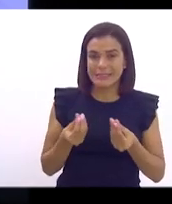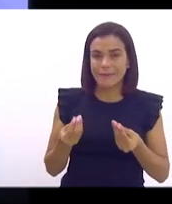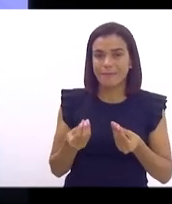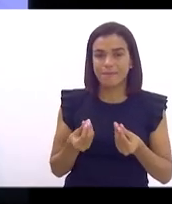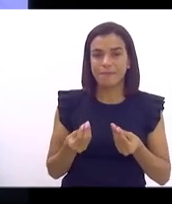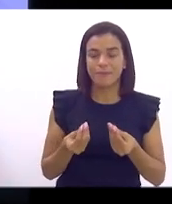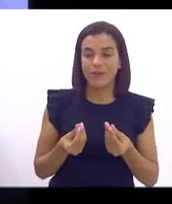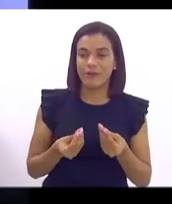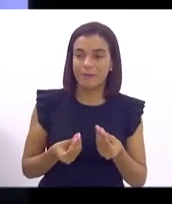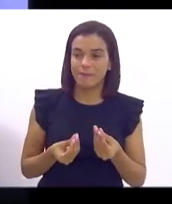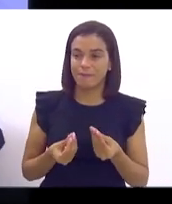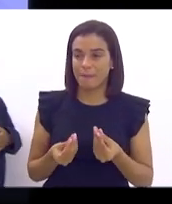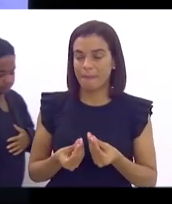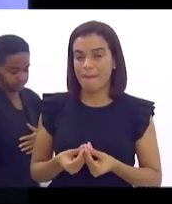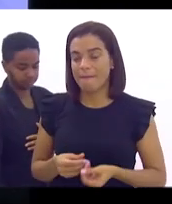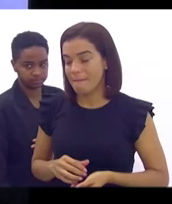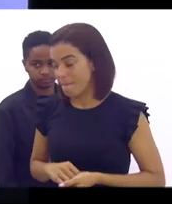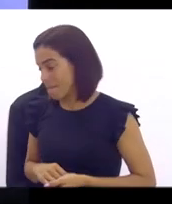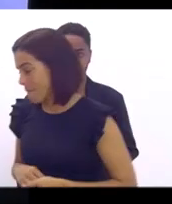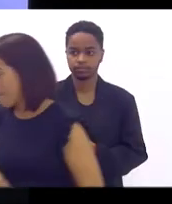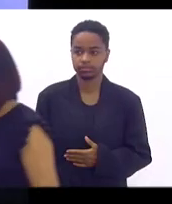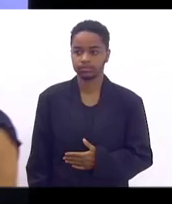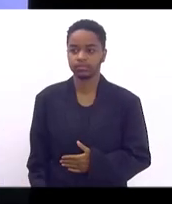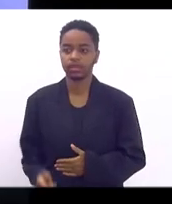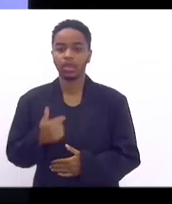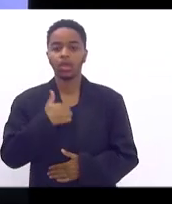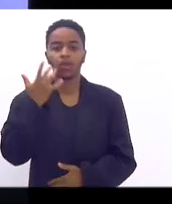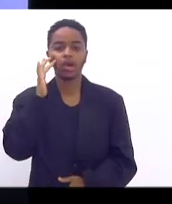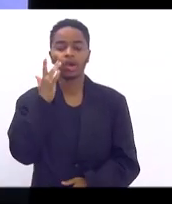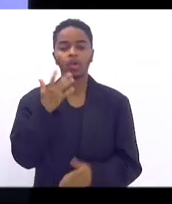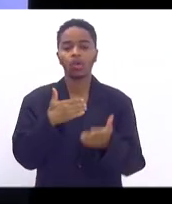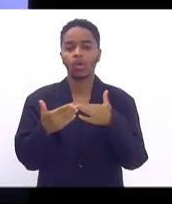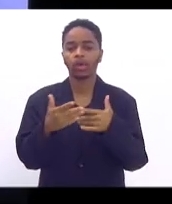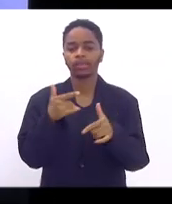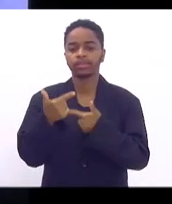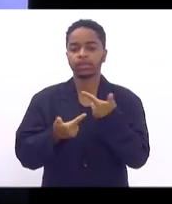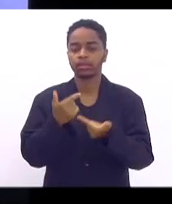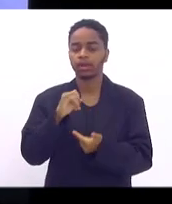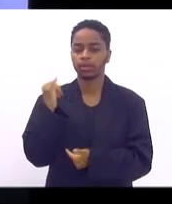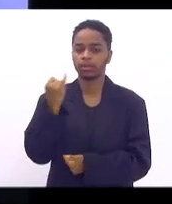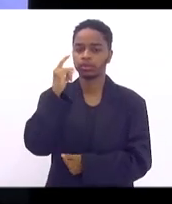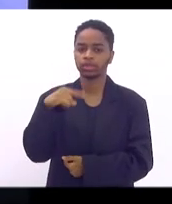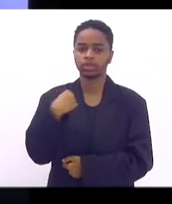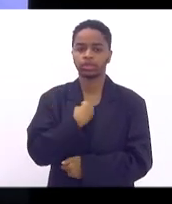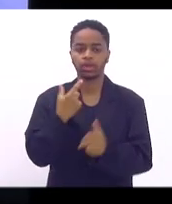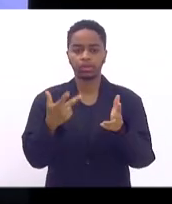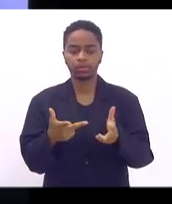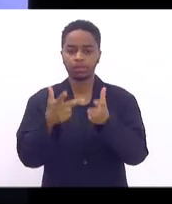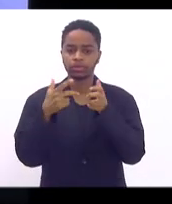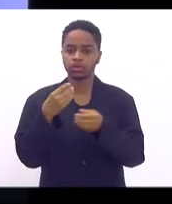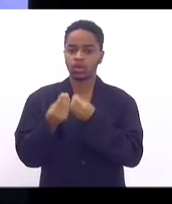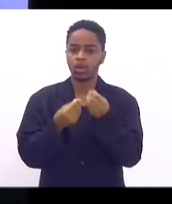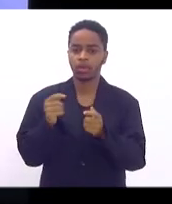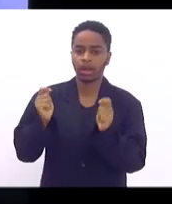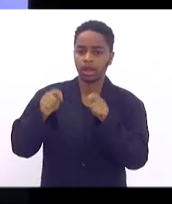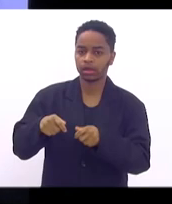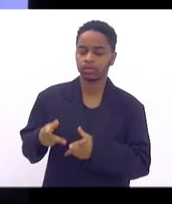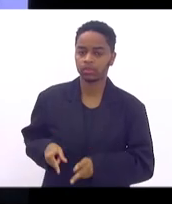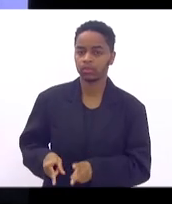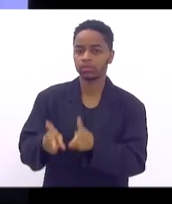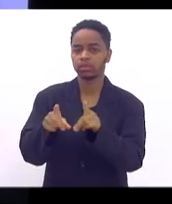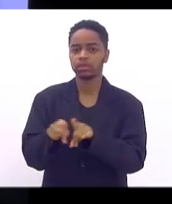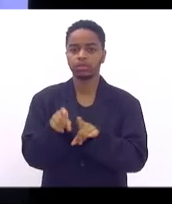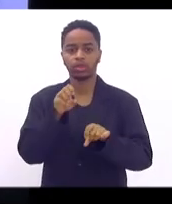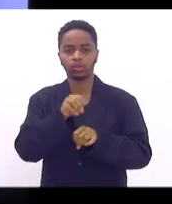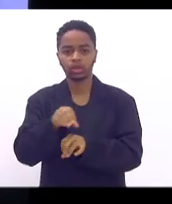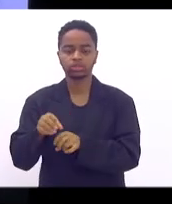da reestruturação. Eu acho que em todo e qualquer serviço é muito importante que a gente tenha essa perspectiva de uma capacitação continuada, de uma educação